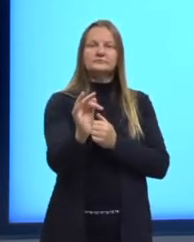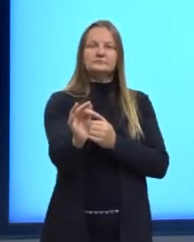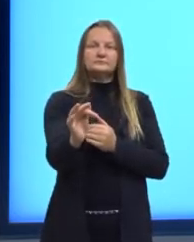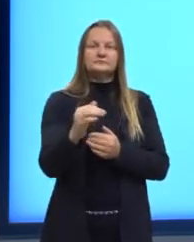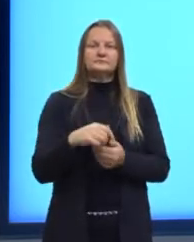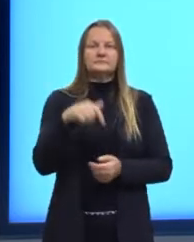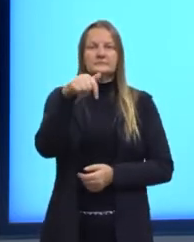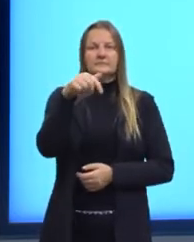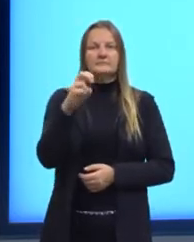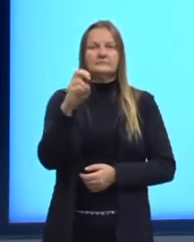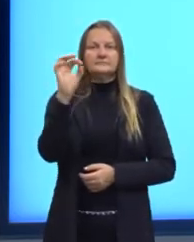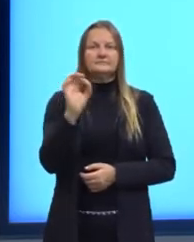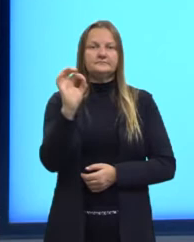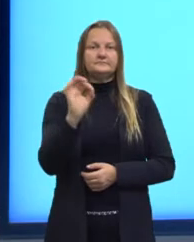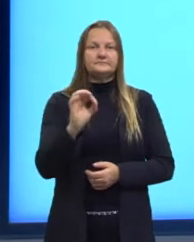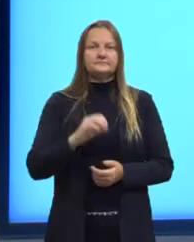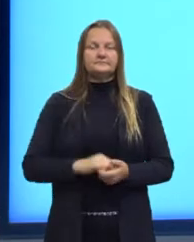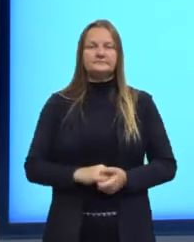75%